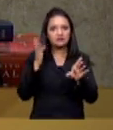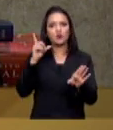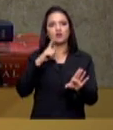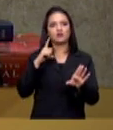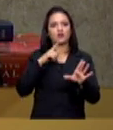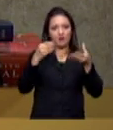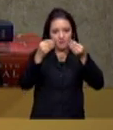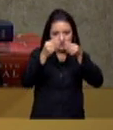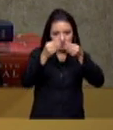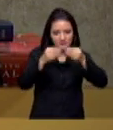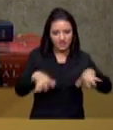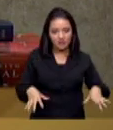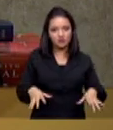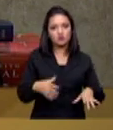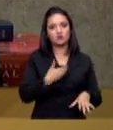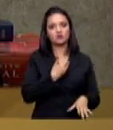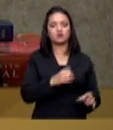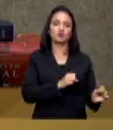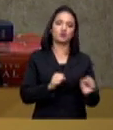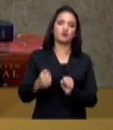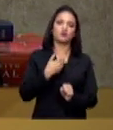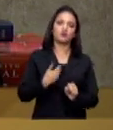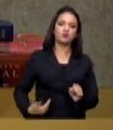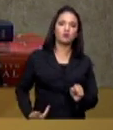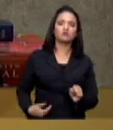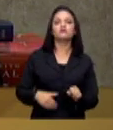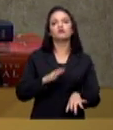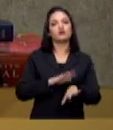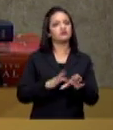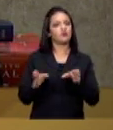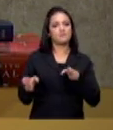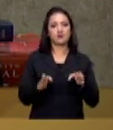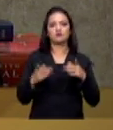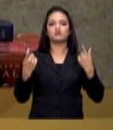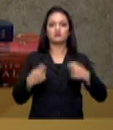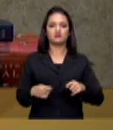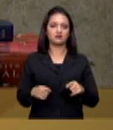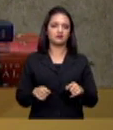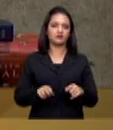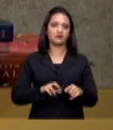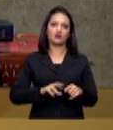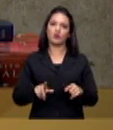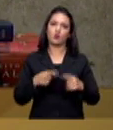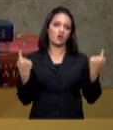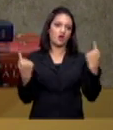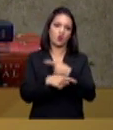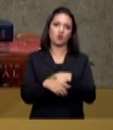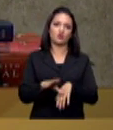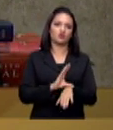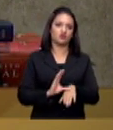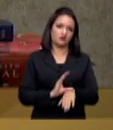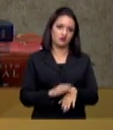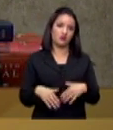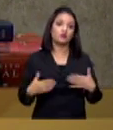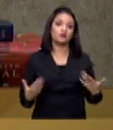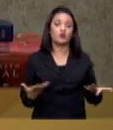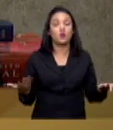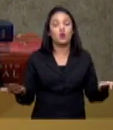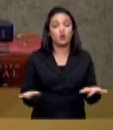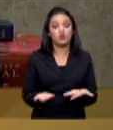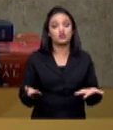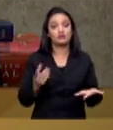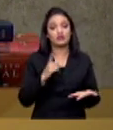público, a parte tem esse prazo exíguo, que em nada é inconstitucional, tanto mais que hoje nós temos a tutela de